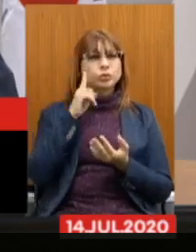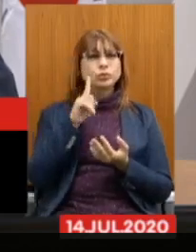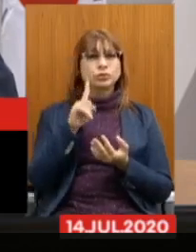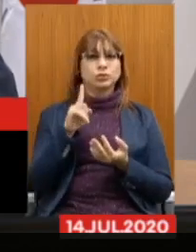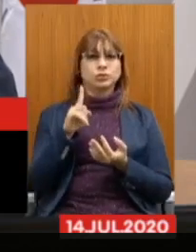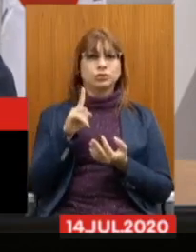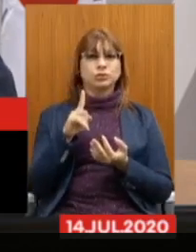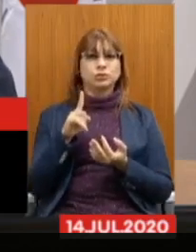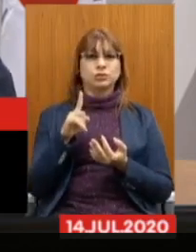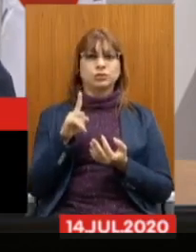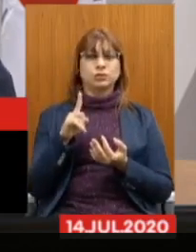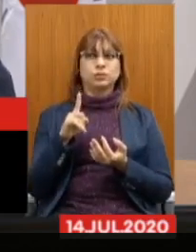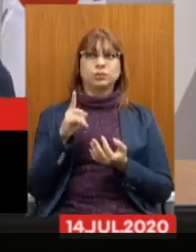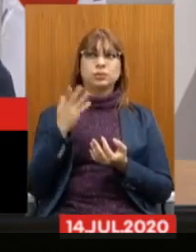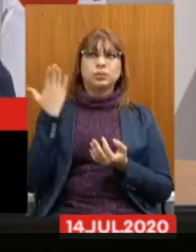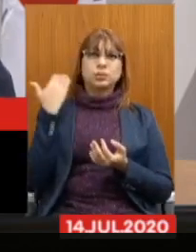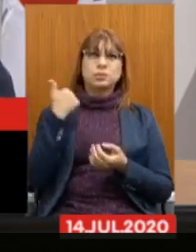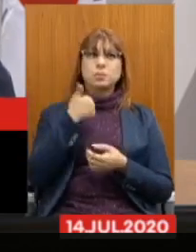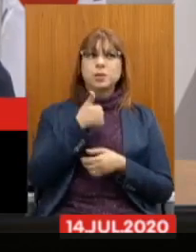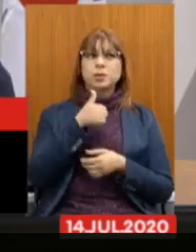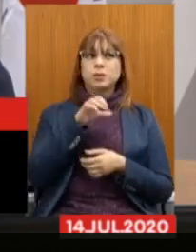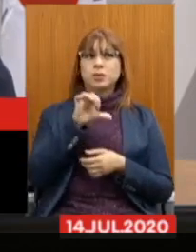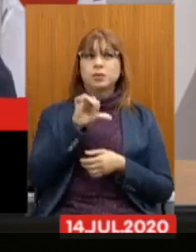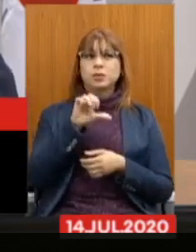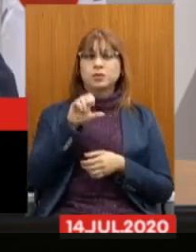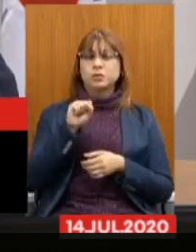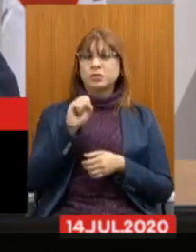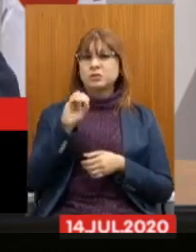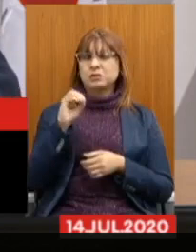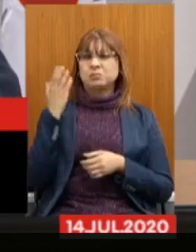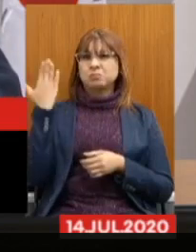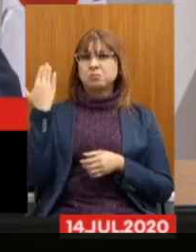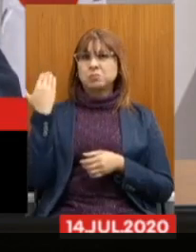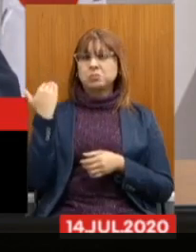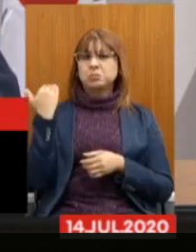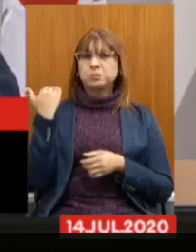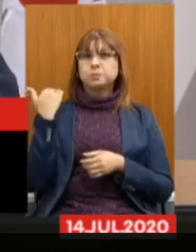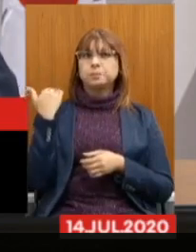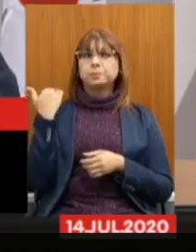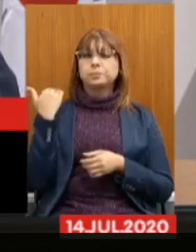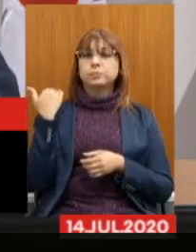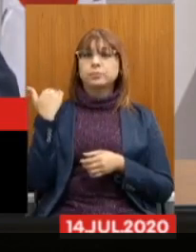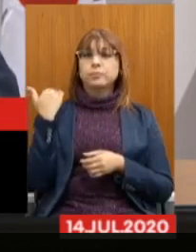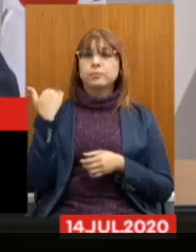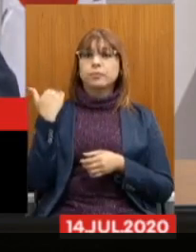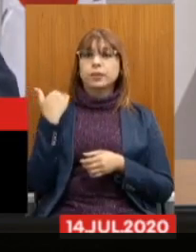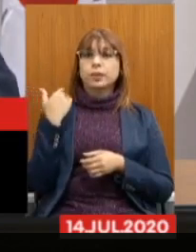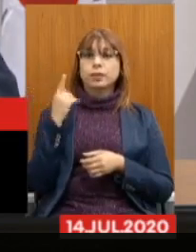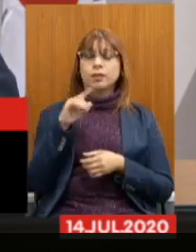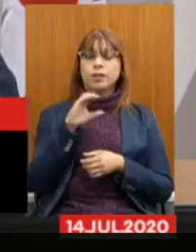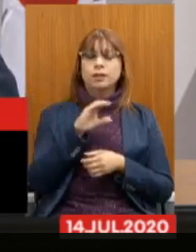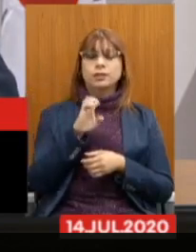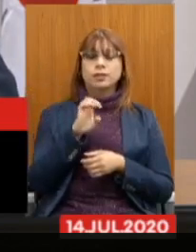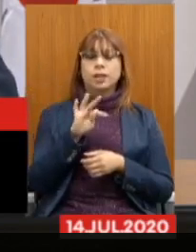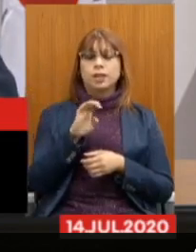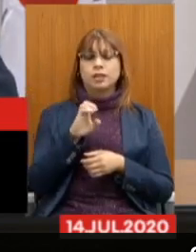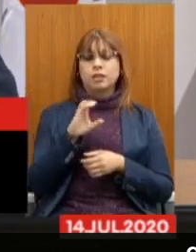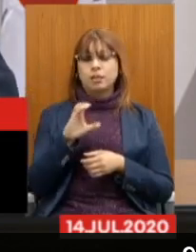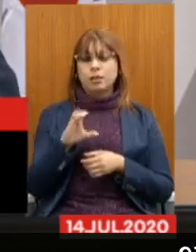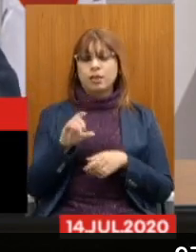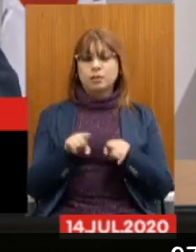nos idos aqui de 1980, quando o CETEC, Fundação João